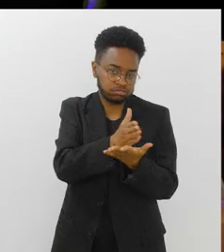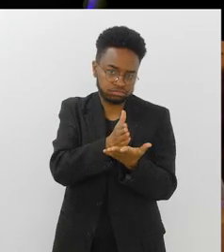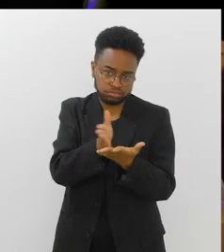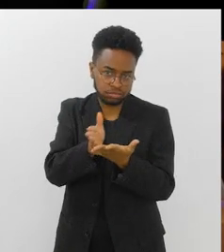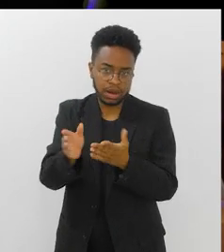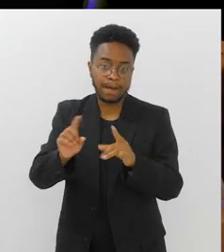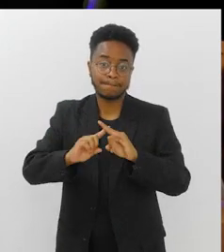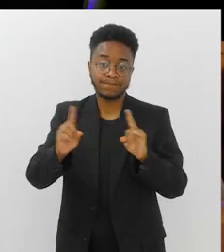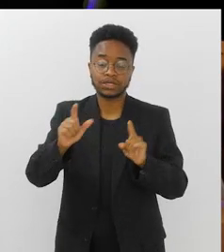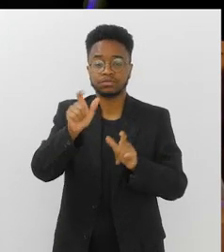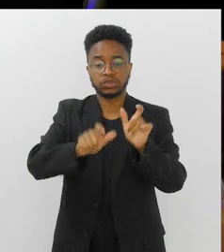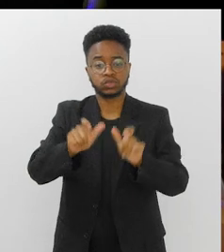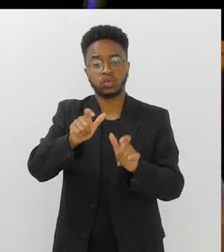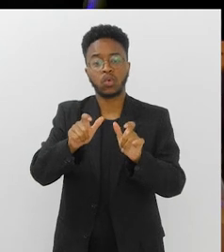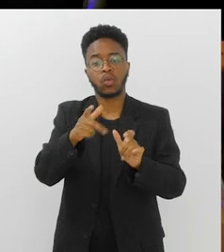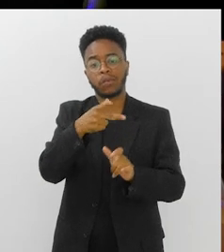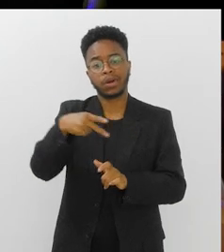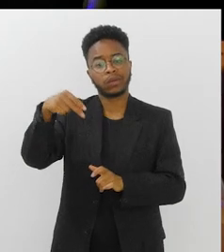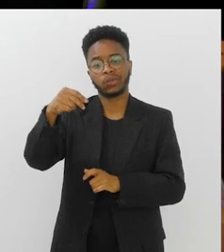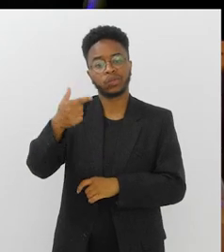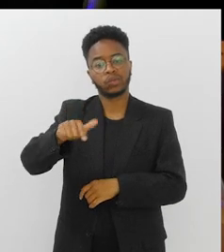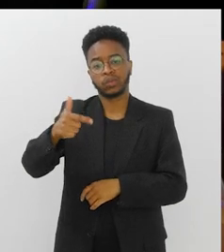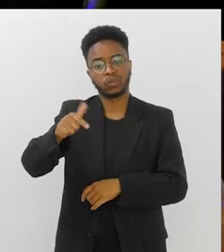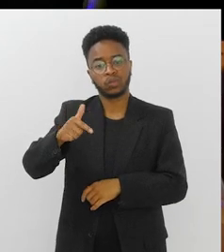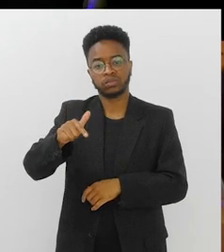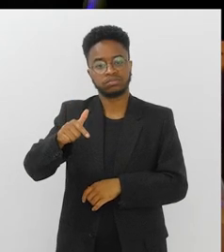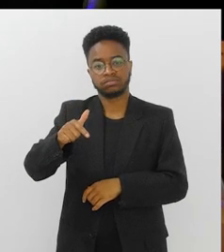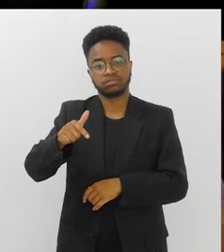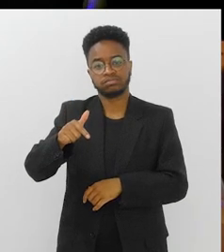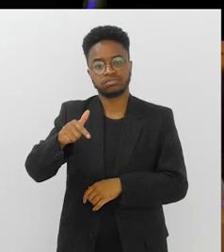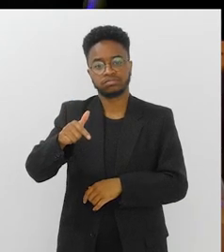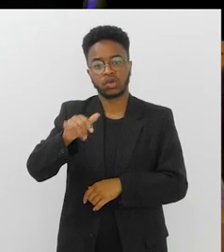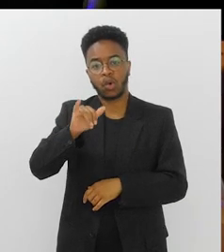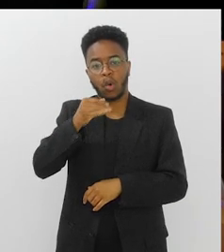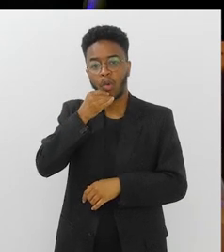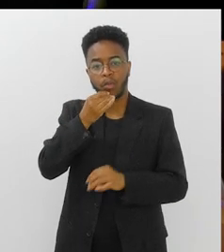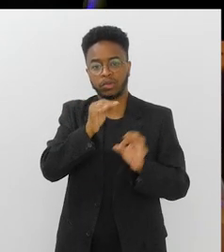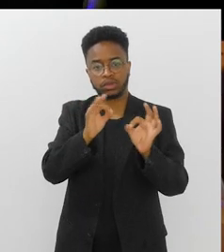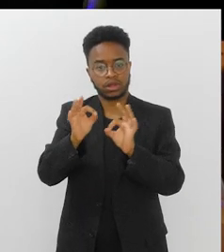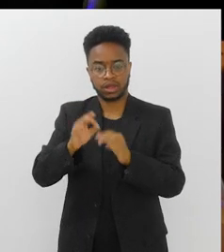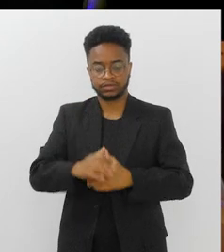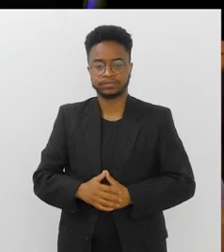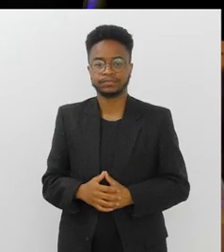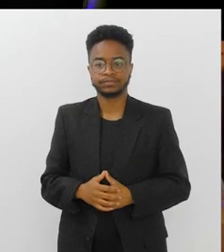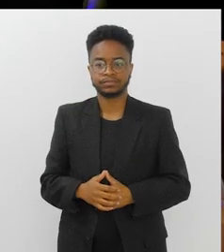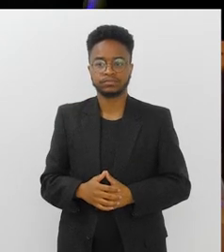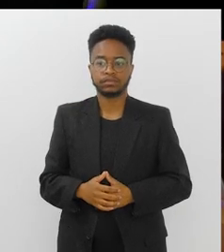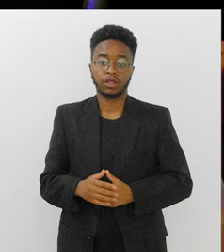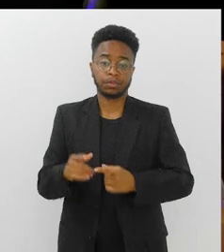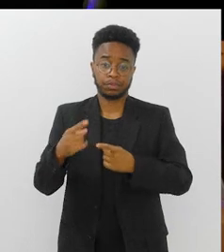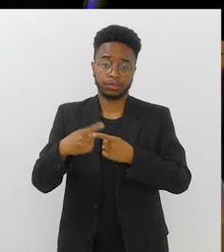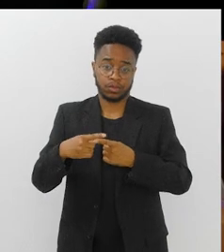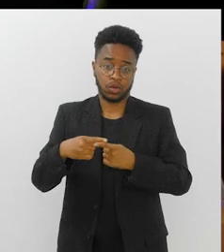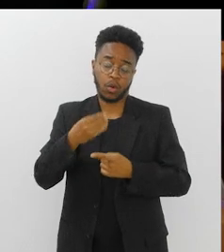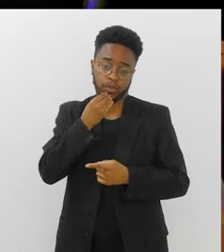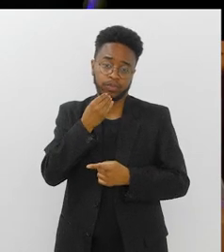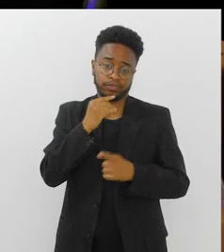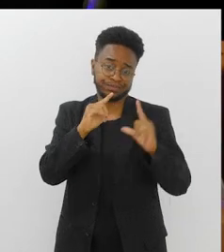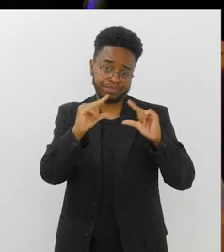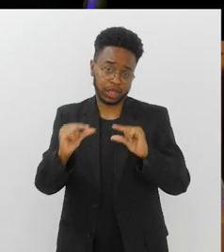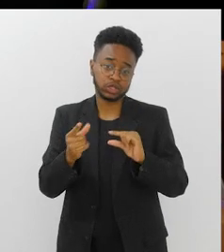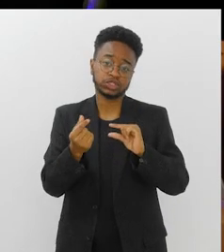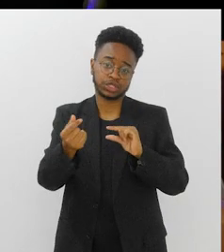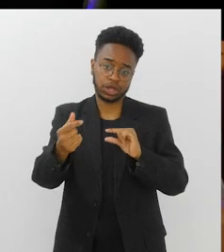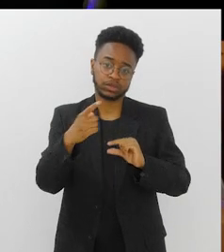e o atleta paralímpico ele não tem toda toda essa toda esse essa essa Gama de oportunidade ele tem naturalmente um pouco menos